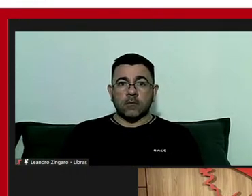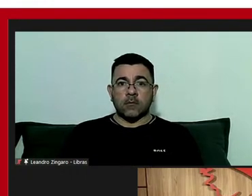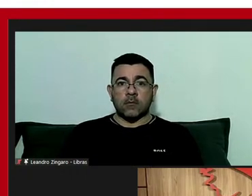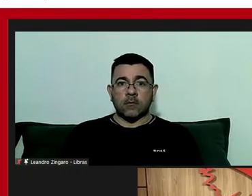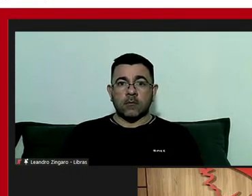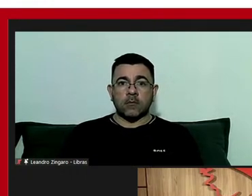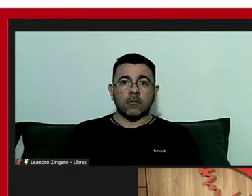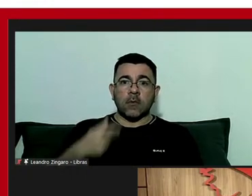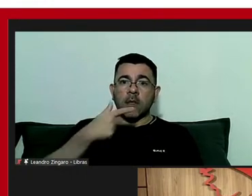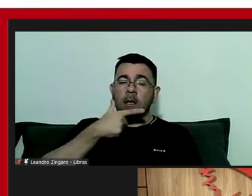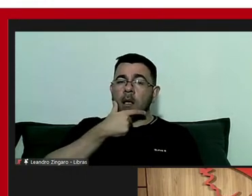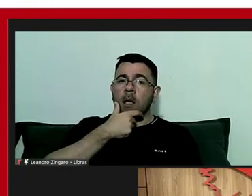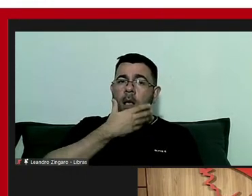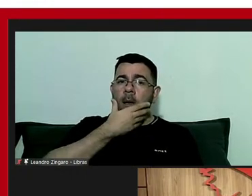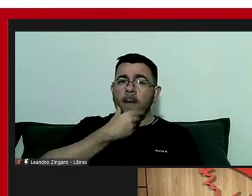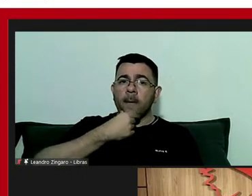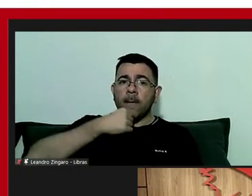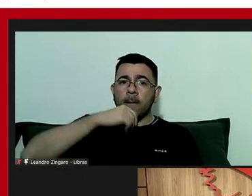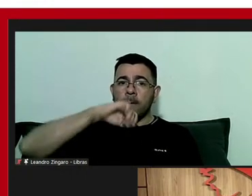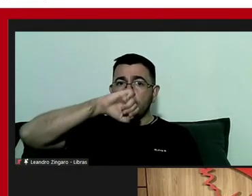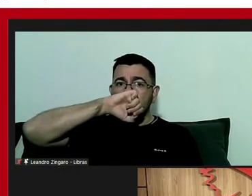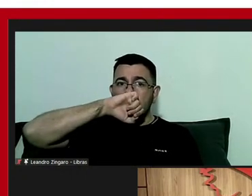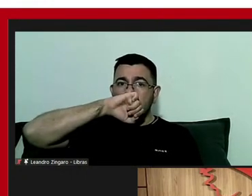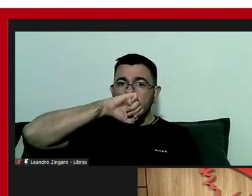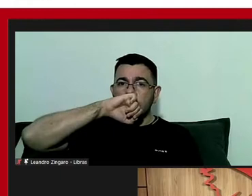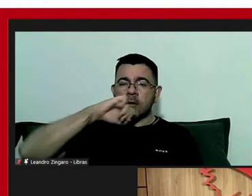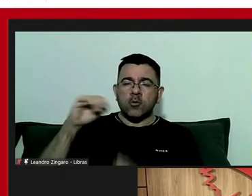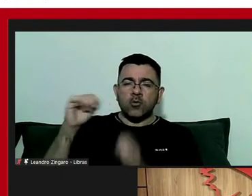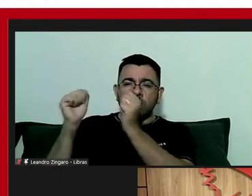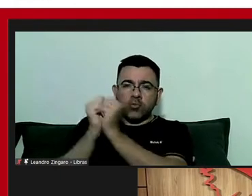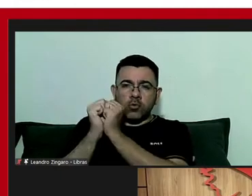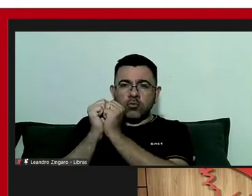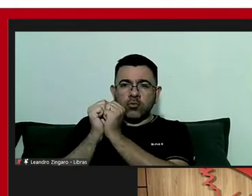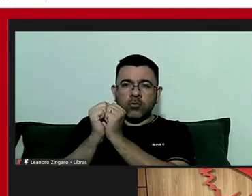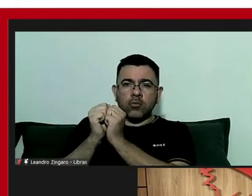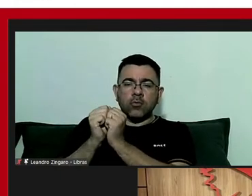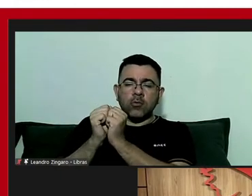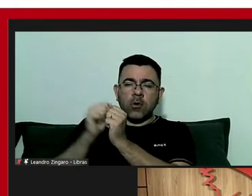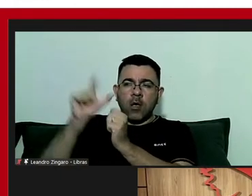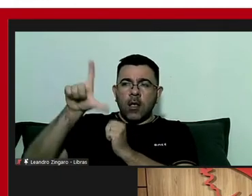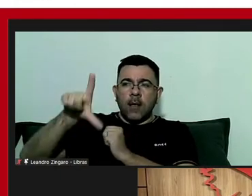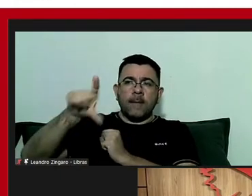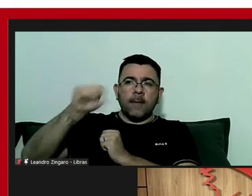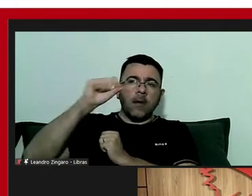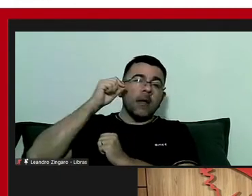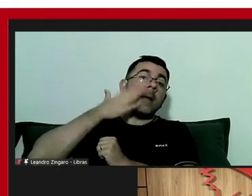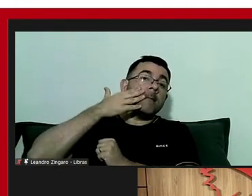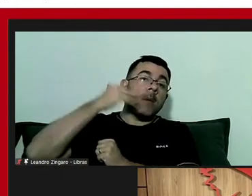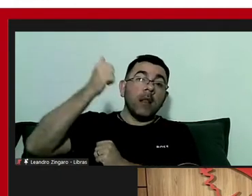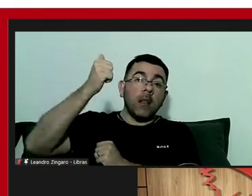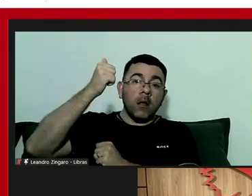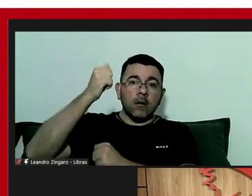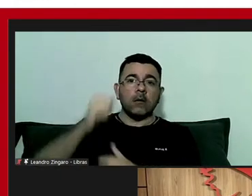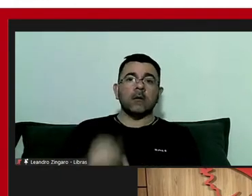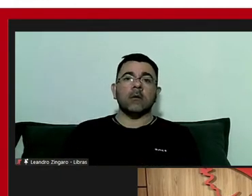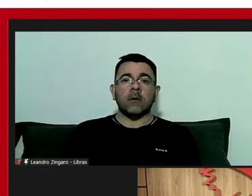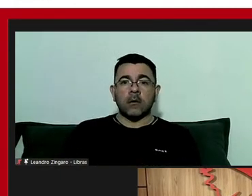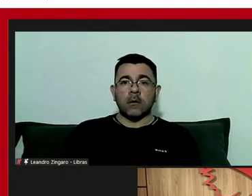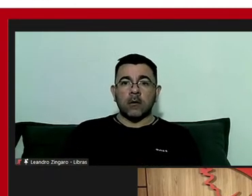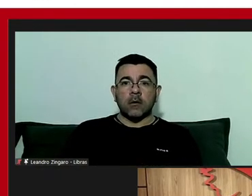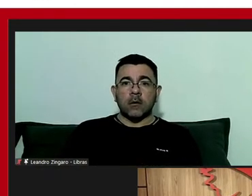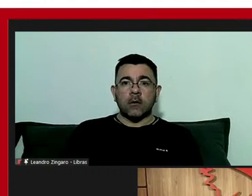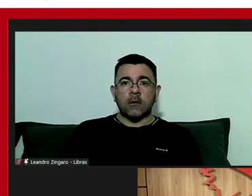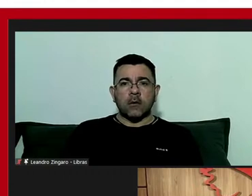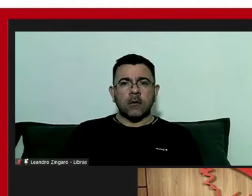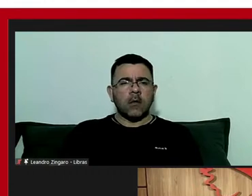pai dizia que ele queria ao lado dele quem era melhor do que ele então eu acho que nenhum líder tem que ter medo de sombra e tem que ter medo de ter